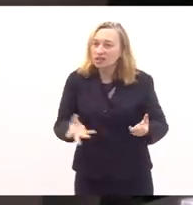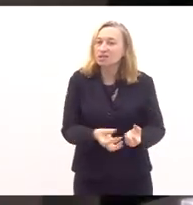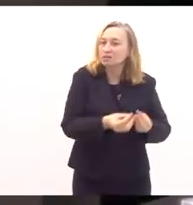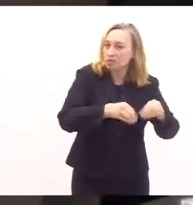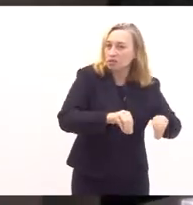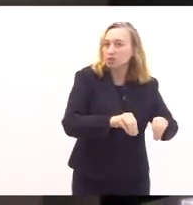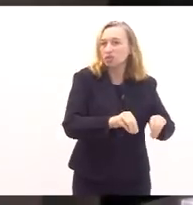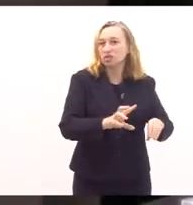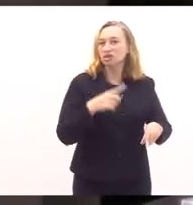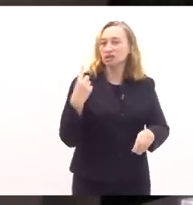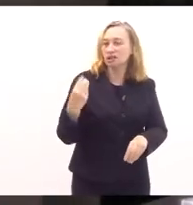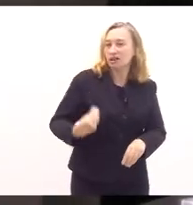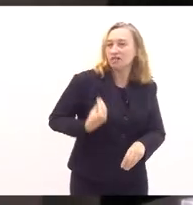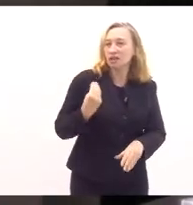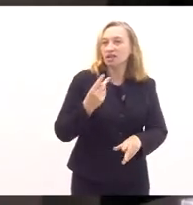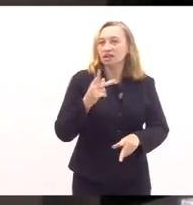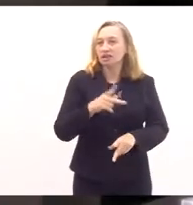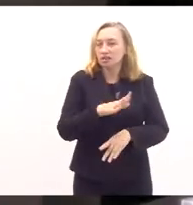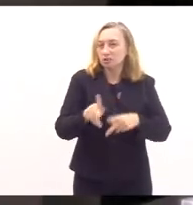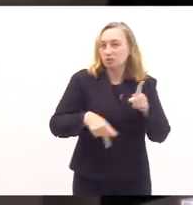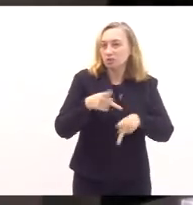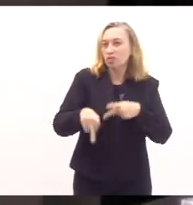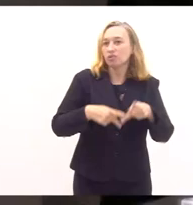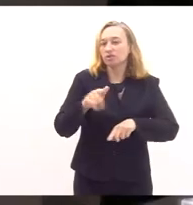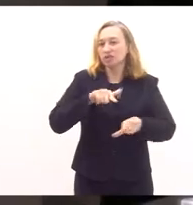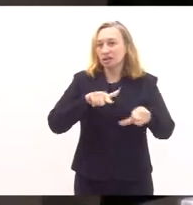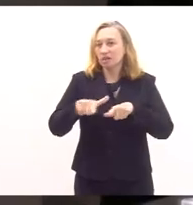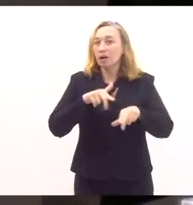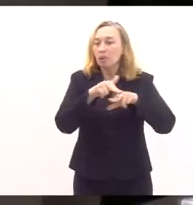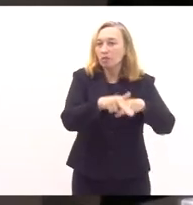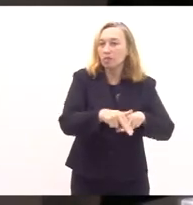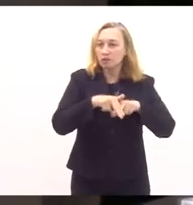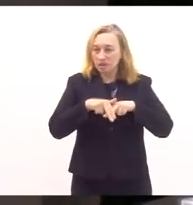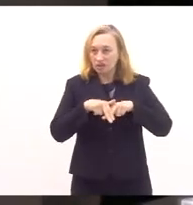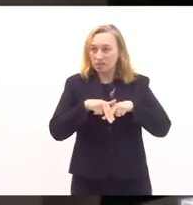precarização da vida dos trabalhadores e trabalhadoras. Por isso,